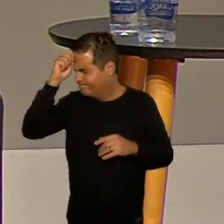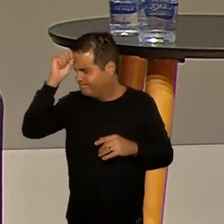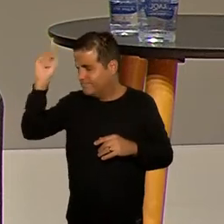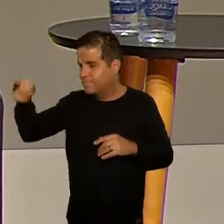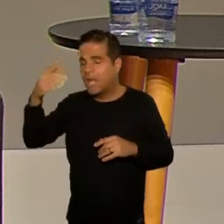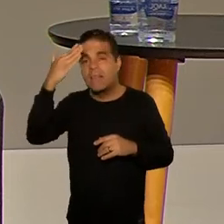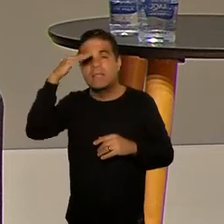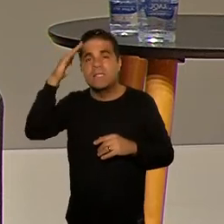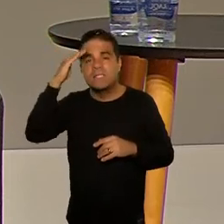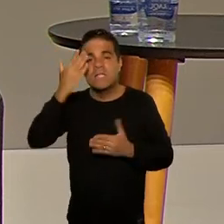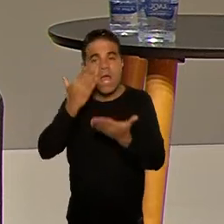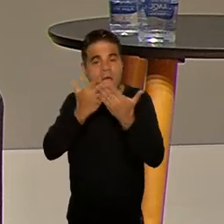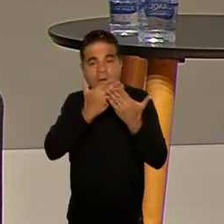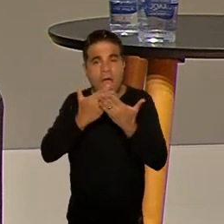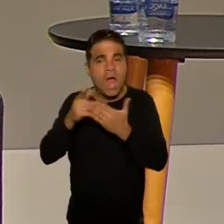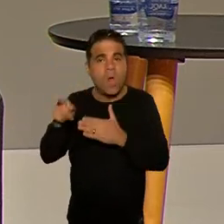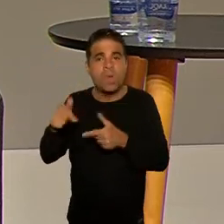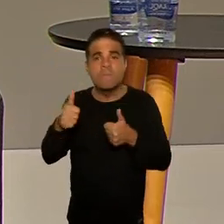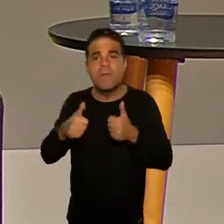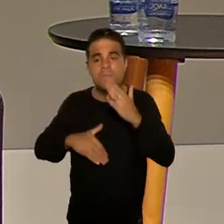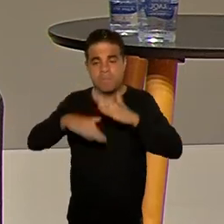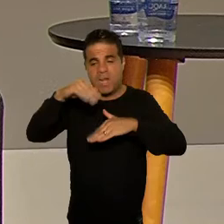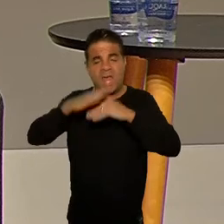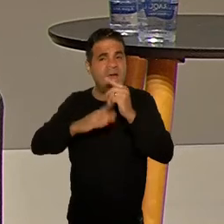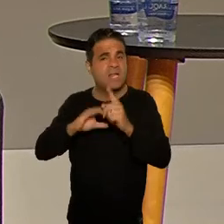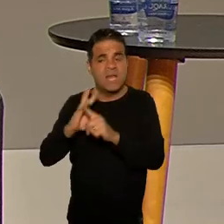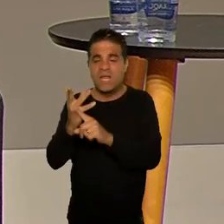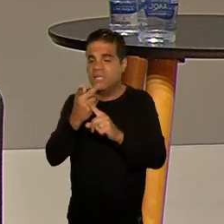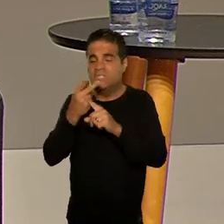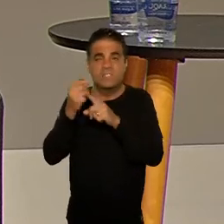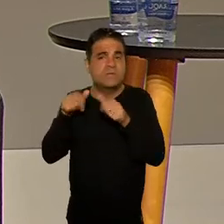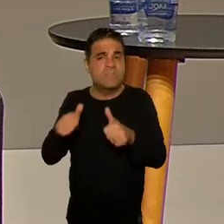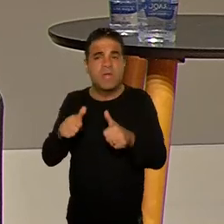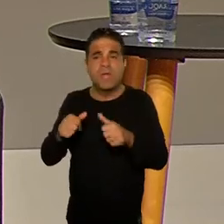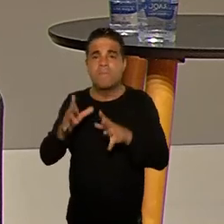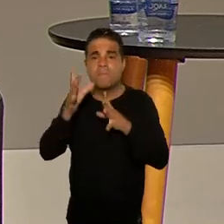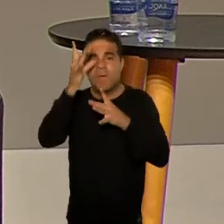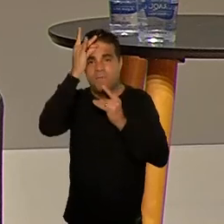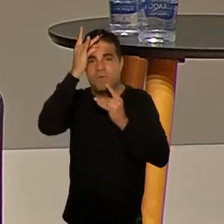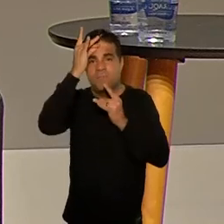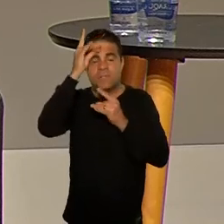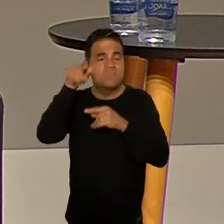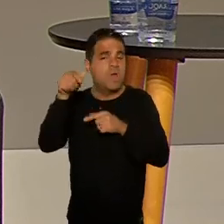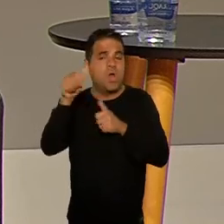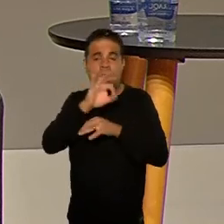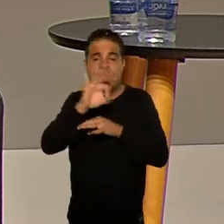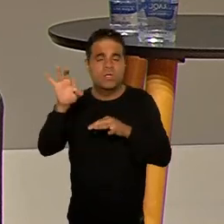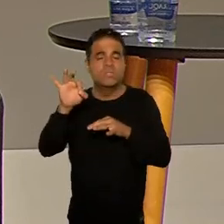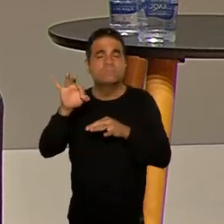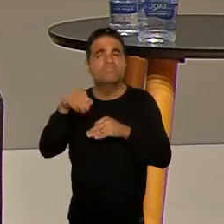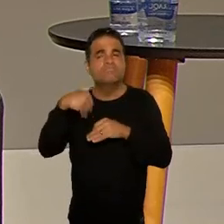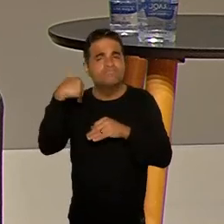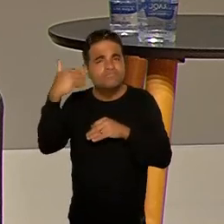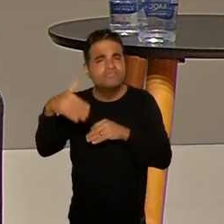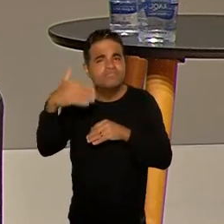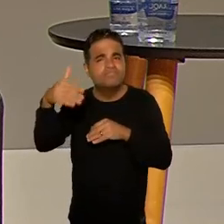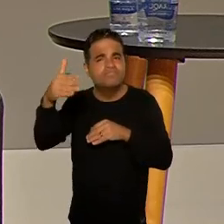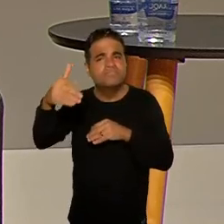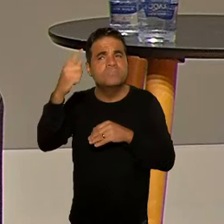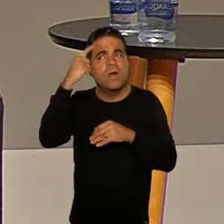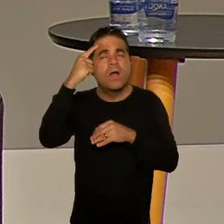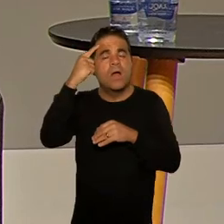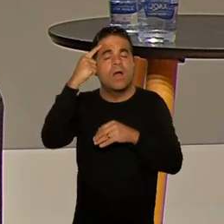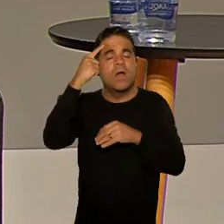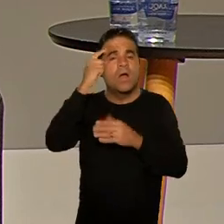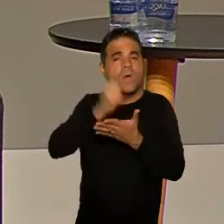que entendia as suas aulas como prática artística como performances tensionando a tal